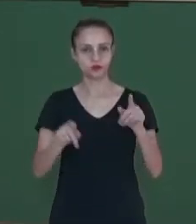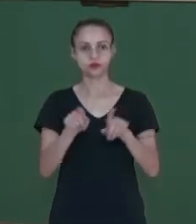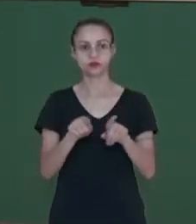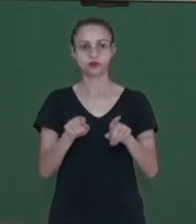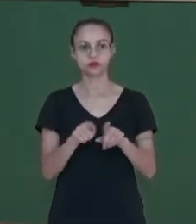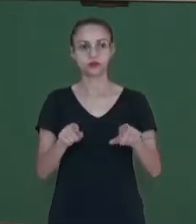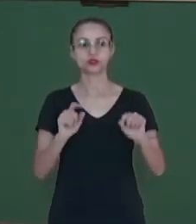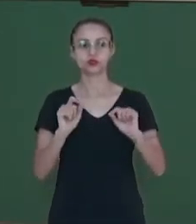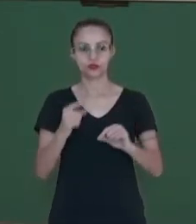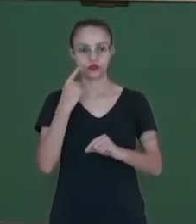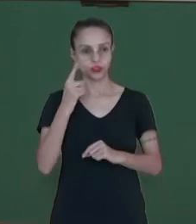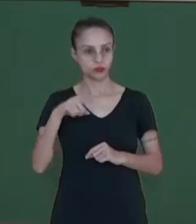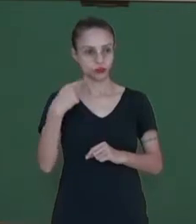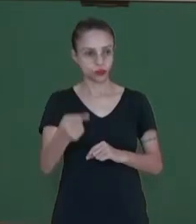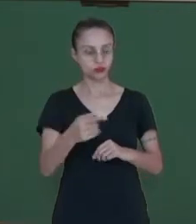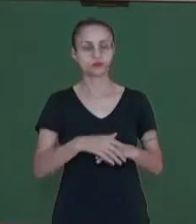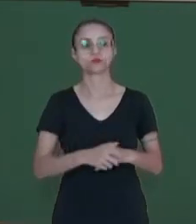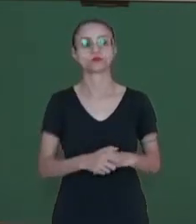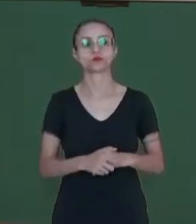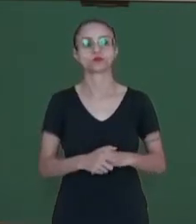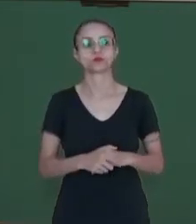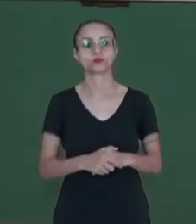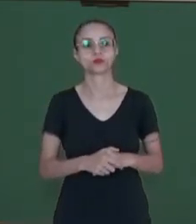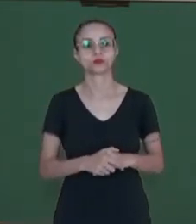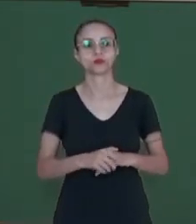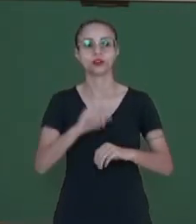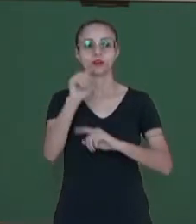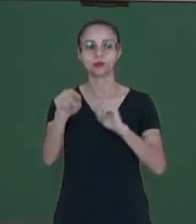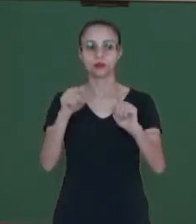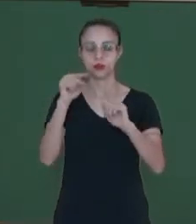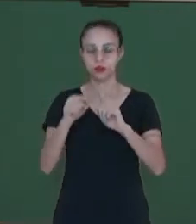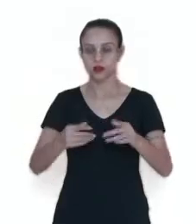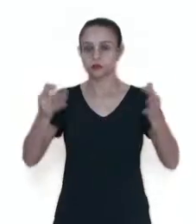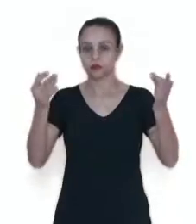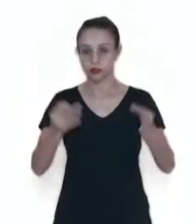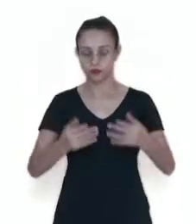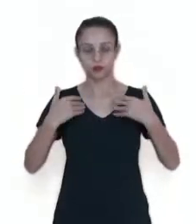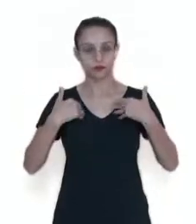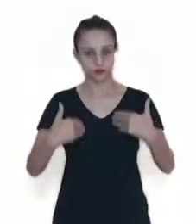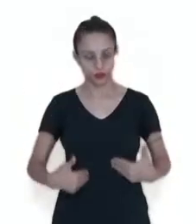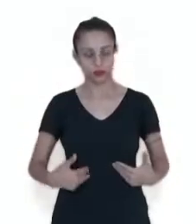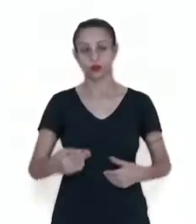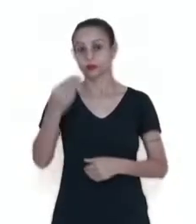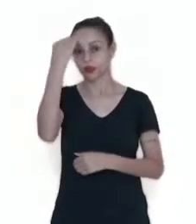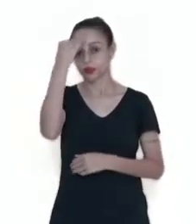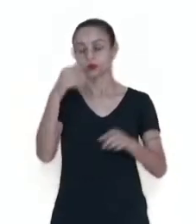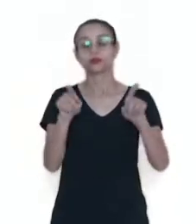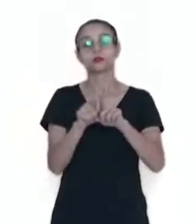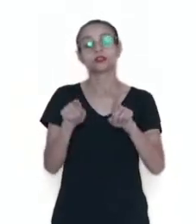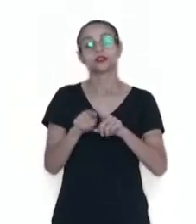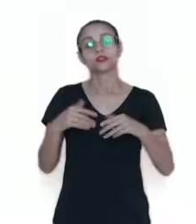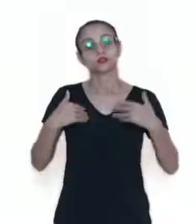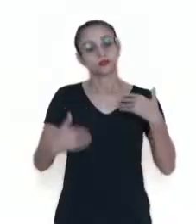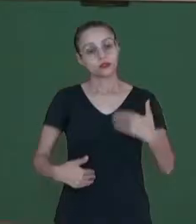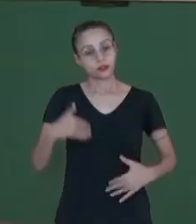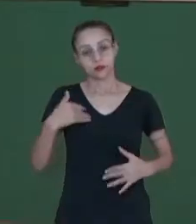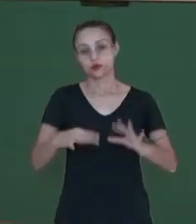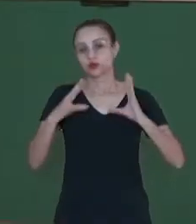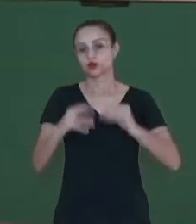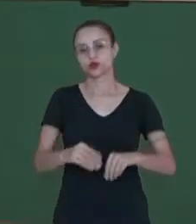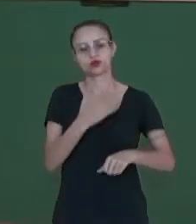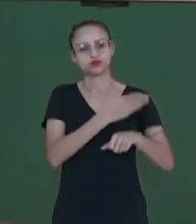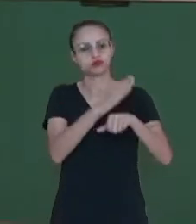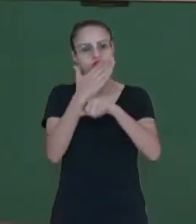ginástica. A gente vai ver isso depois. Para fins de aperfeiçoamento físico e mental. Por que físico? Porque trabalha em todo o corpo.